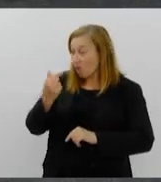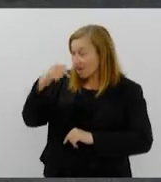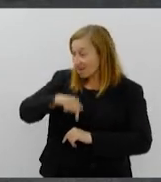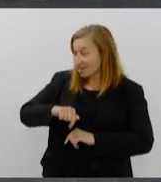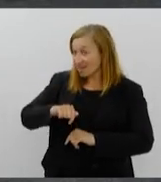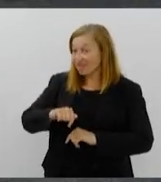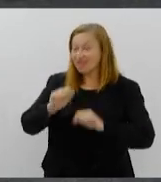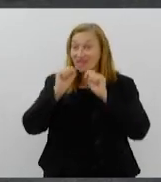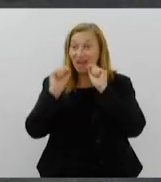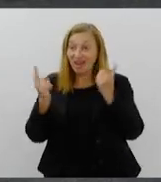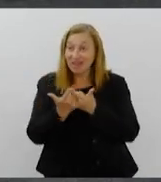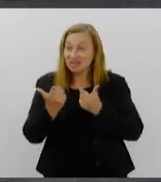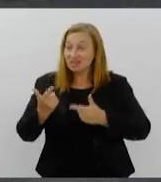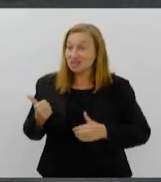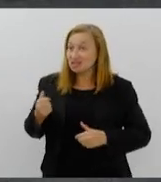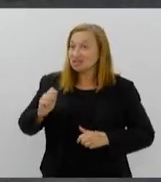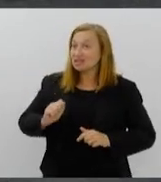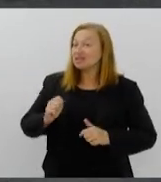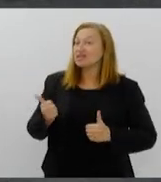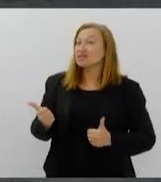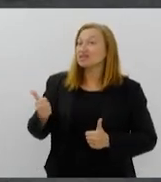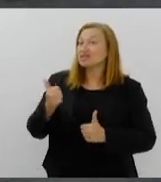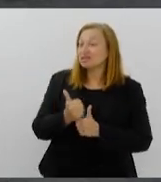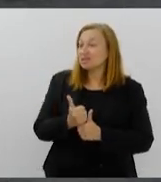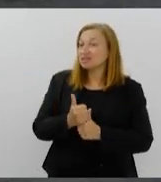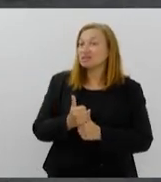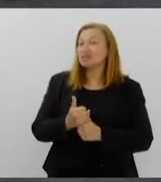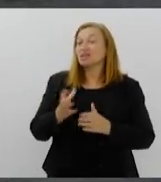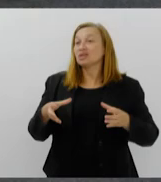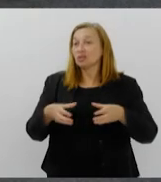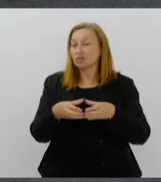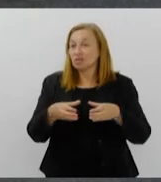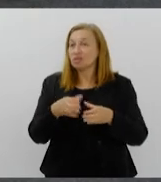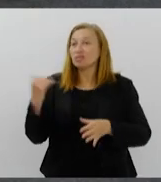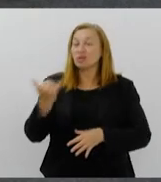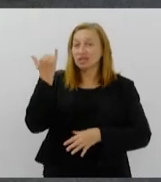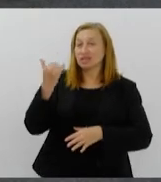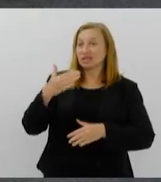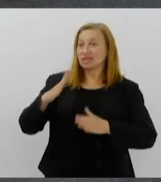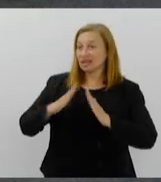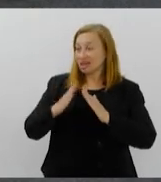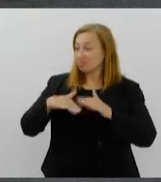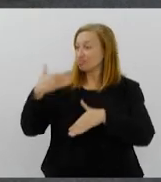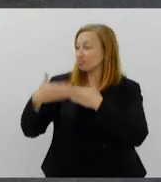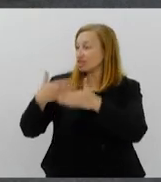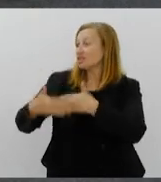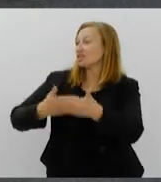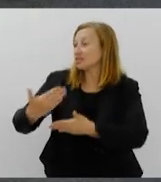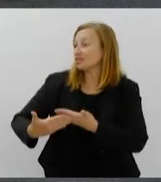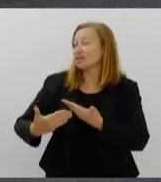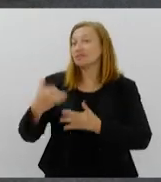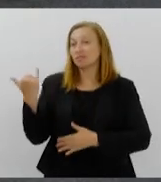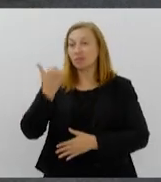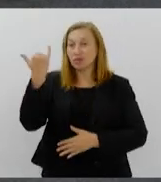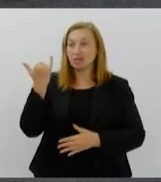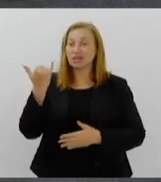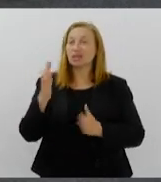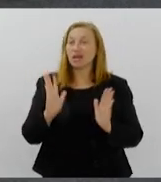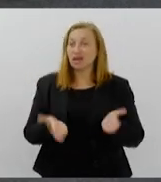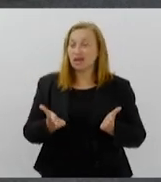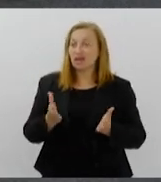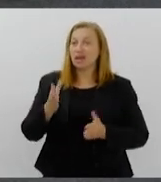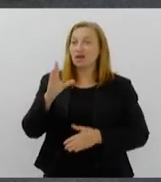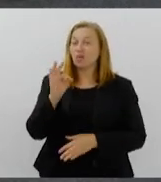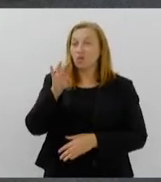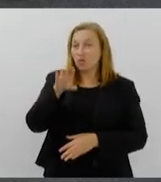Legislativa, tendo assumido comissões importantes nessa casa, com uma trajetória de um mandato de peso, assumindo agora a Corte de